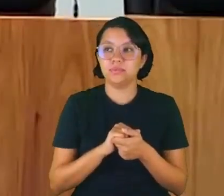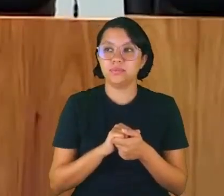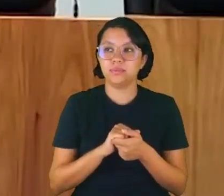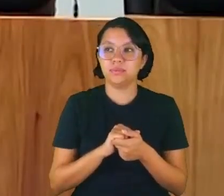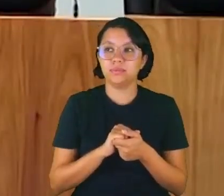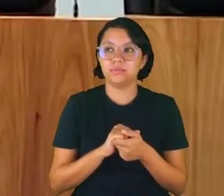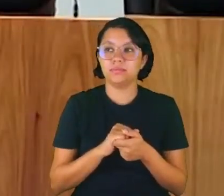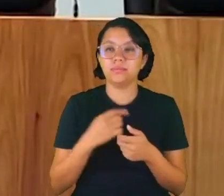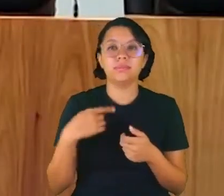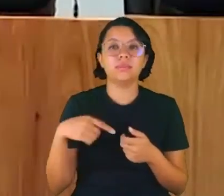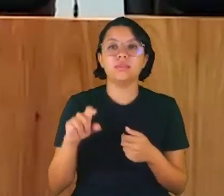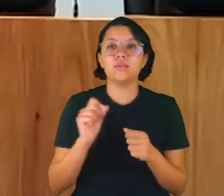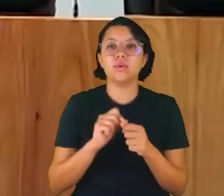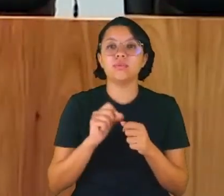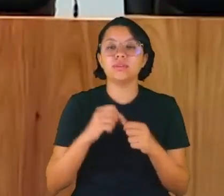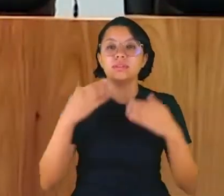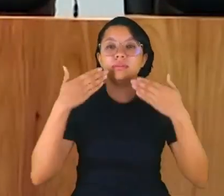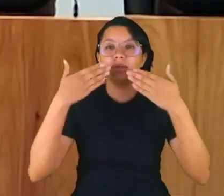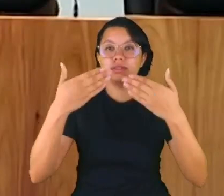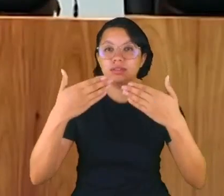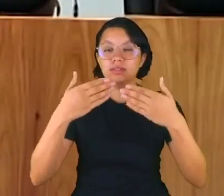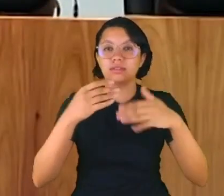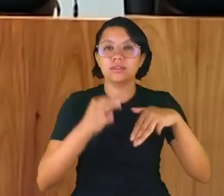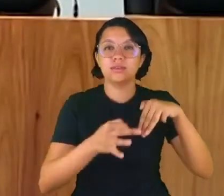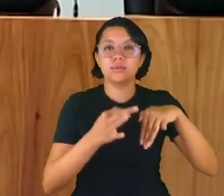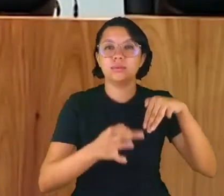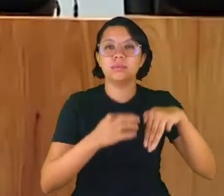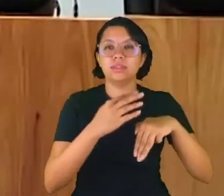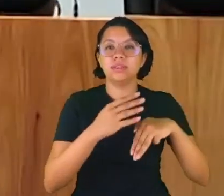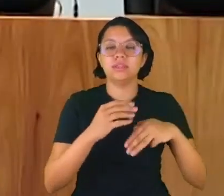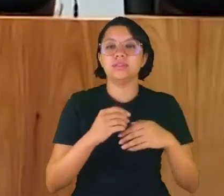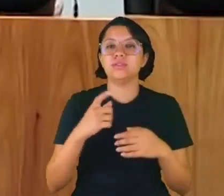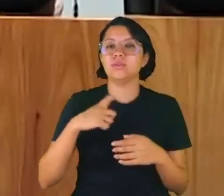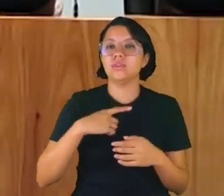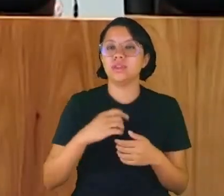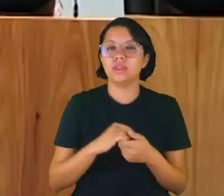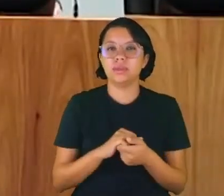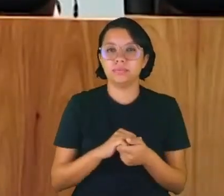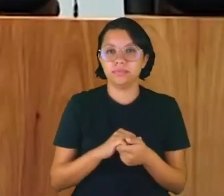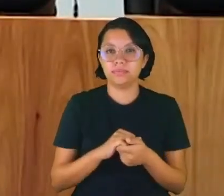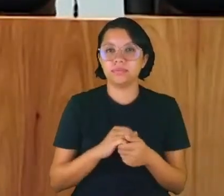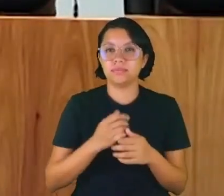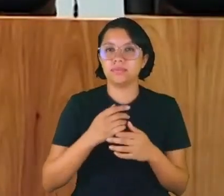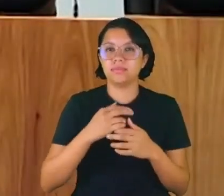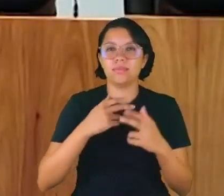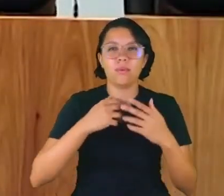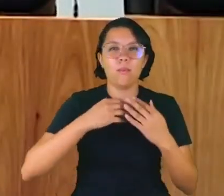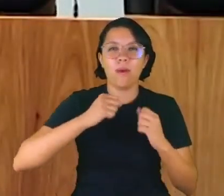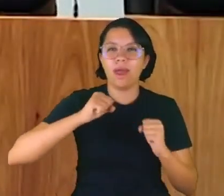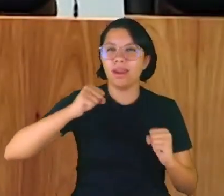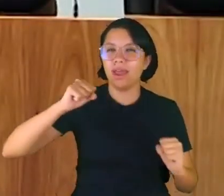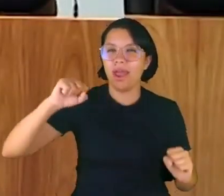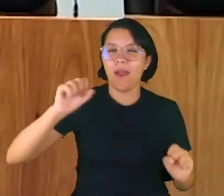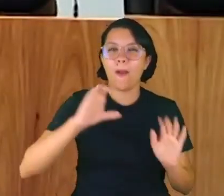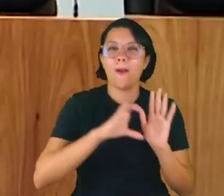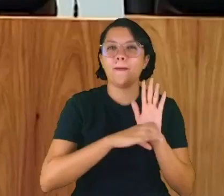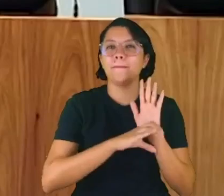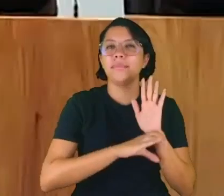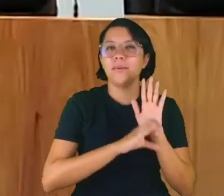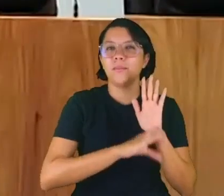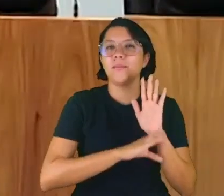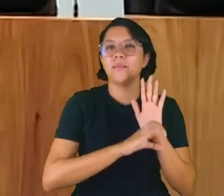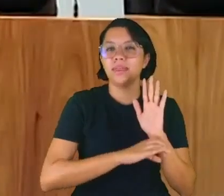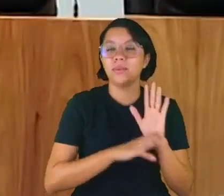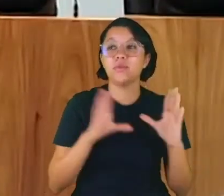Eu vou fazer a apresentação. O ministro Moura Ribeiro tem um vasto currículo, eu vou